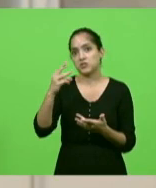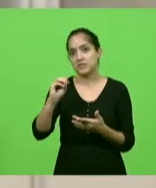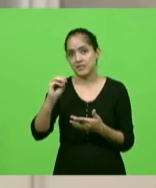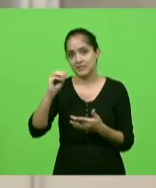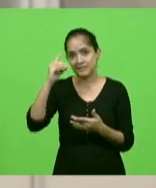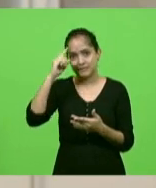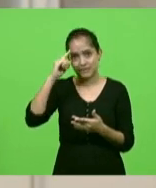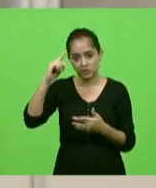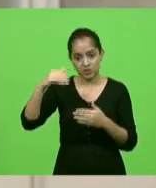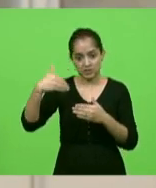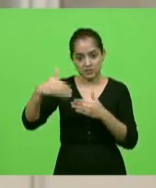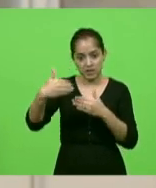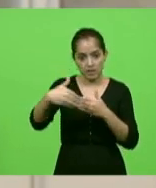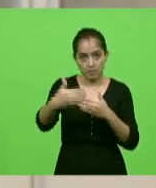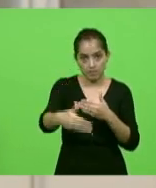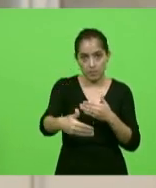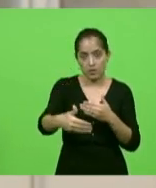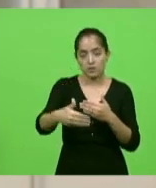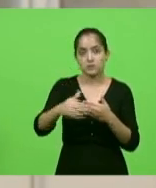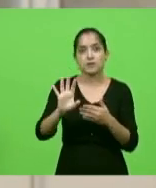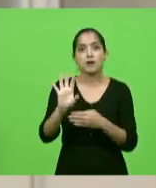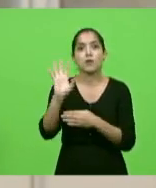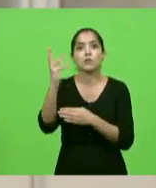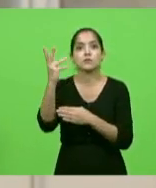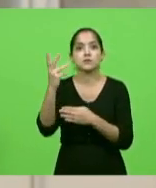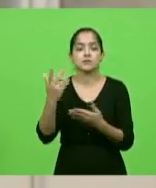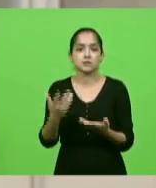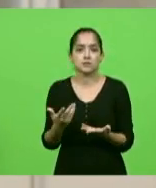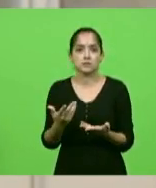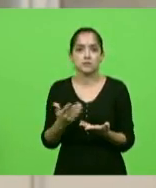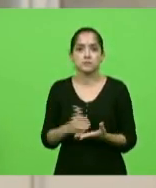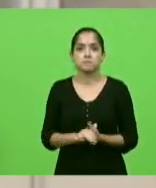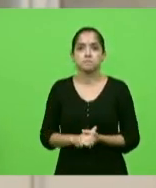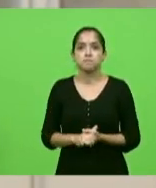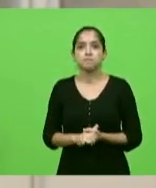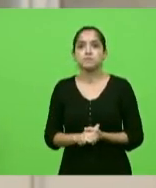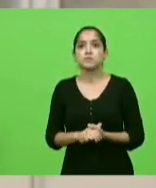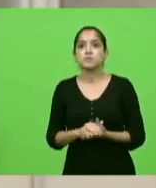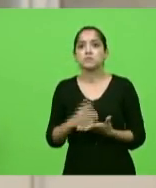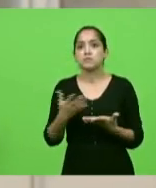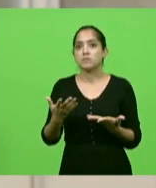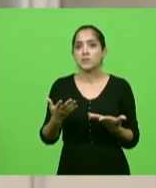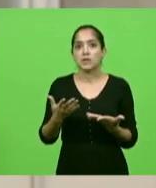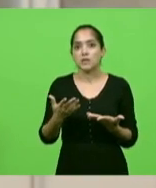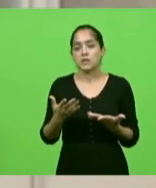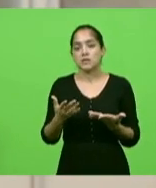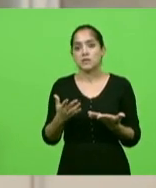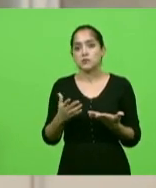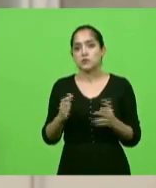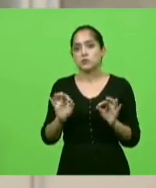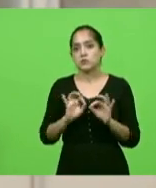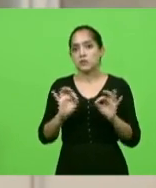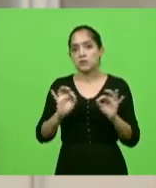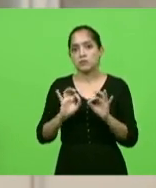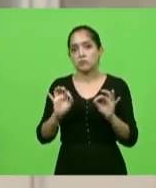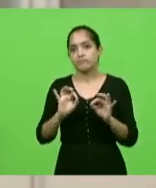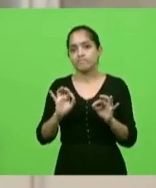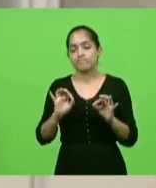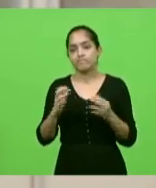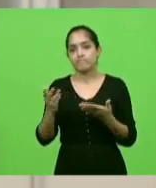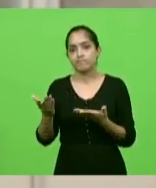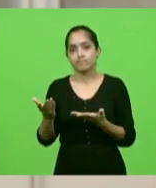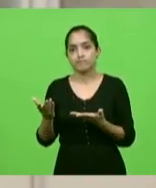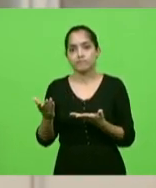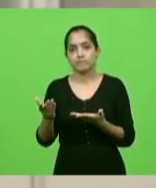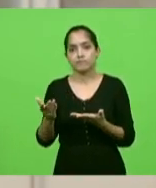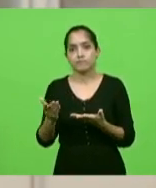dias após terem ocorrido os fatos isso não é livre e a